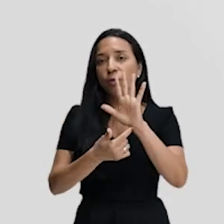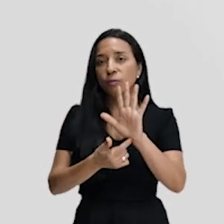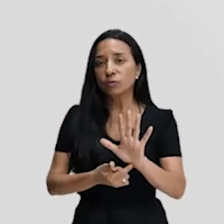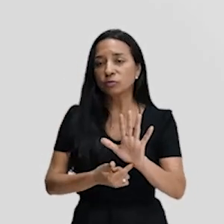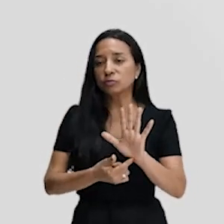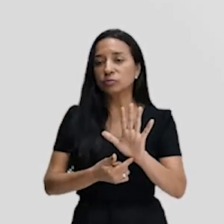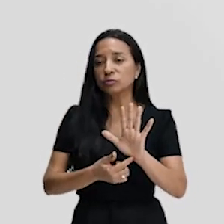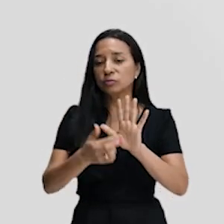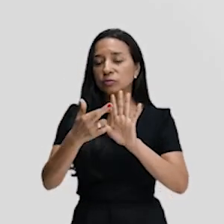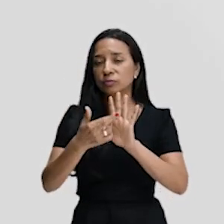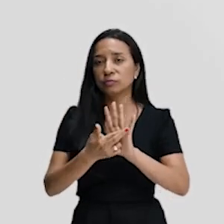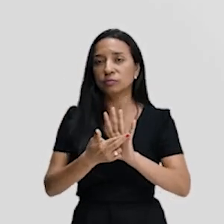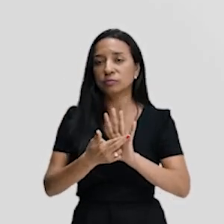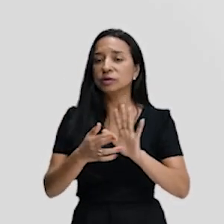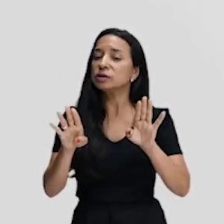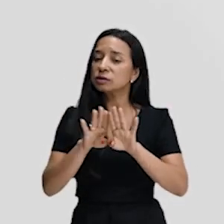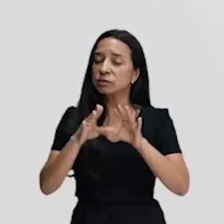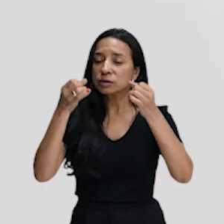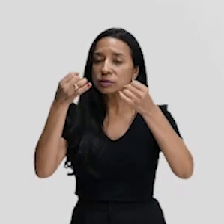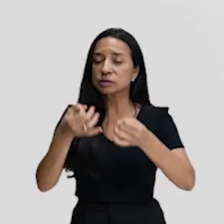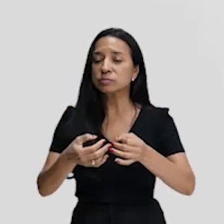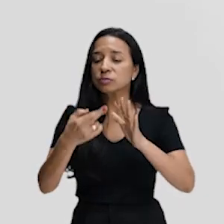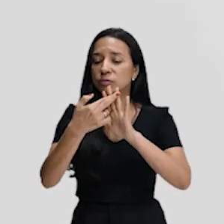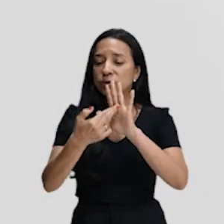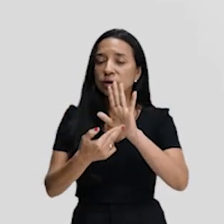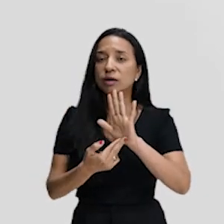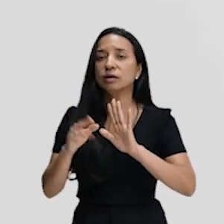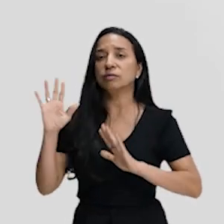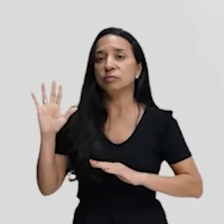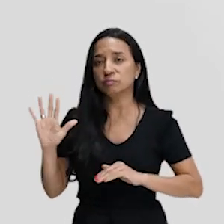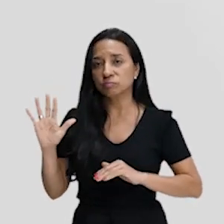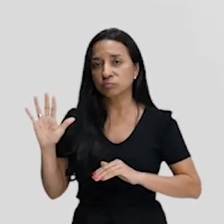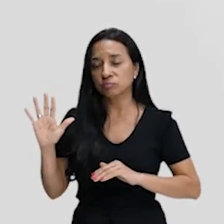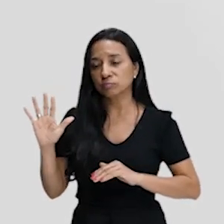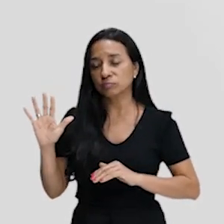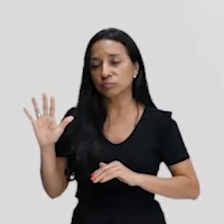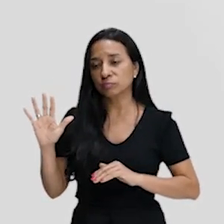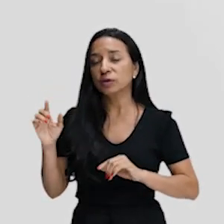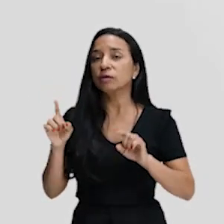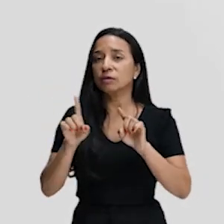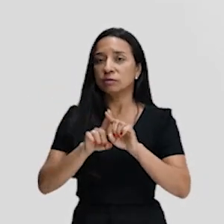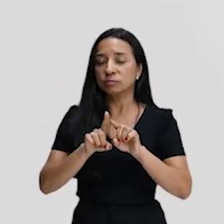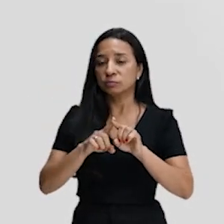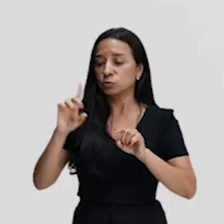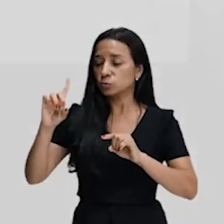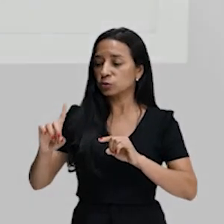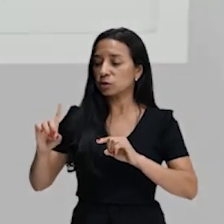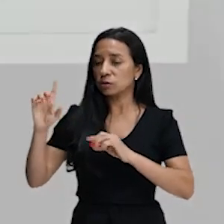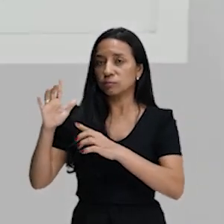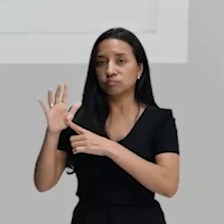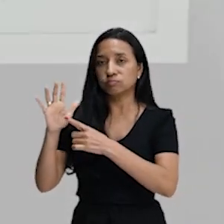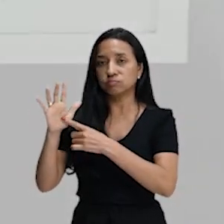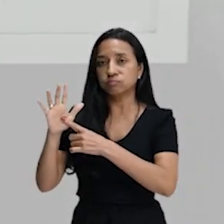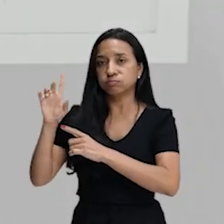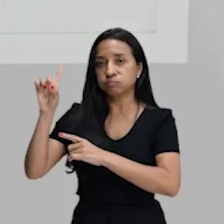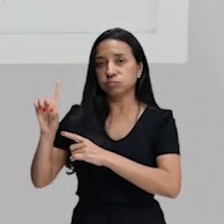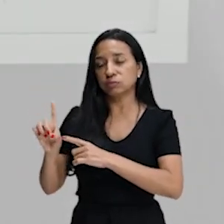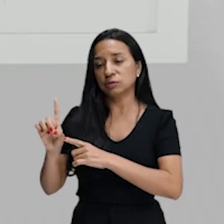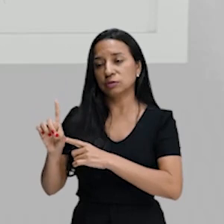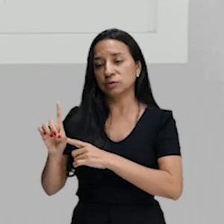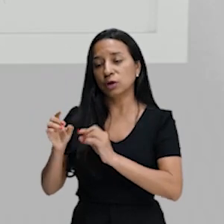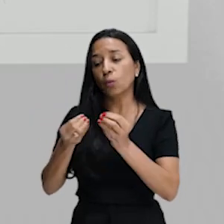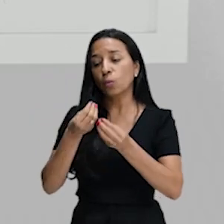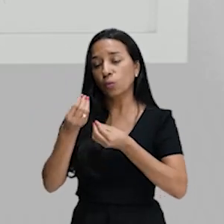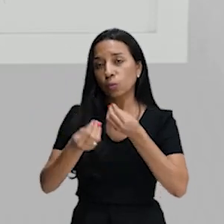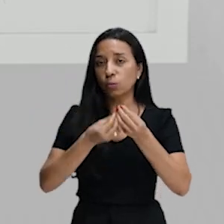mão direita, mas a gente nem utilizou, nem precisou utilizar, né, ainda bem. Certo? Mas foi só também uma